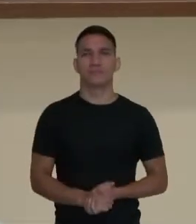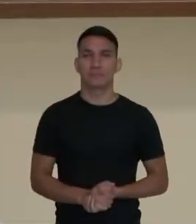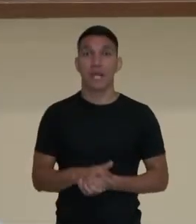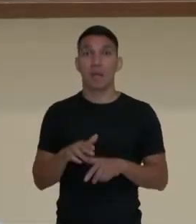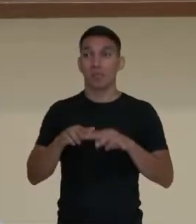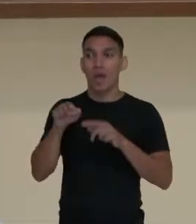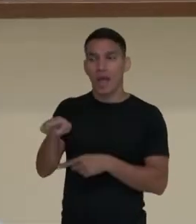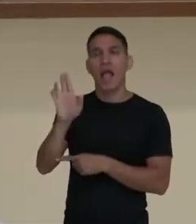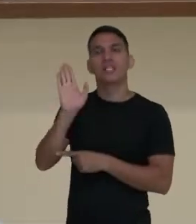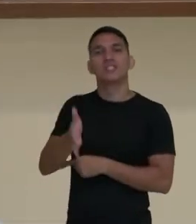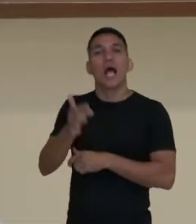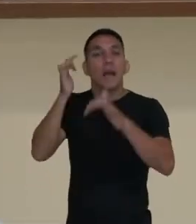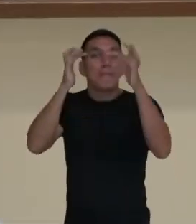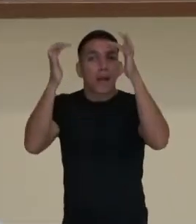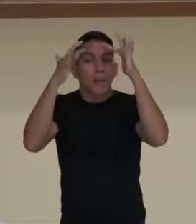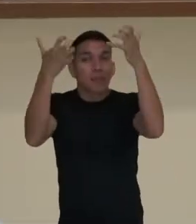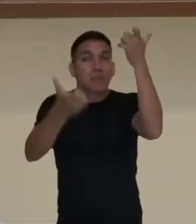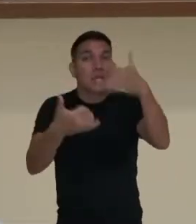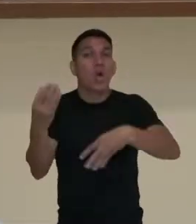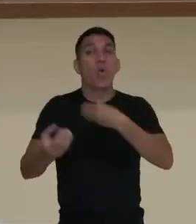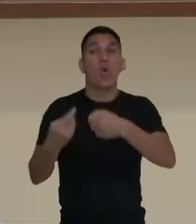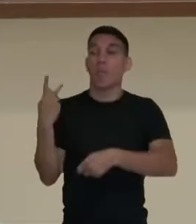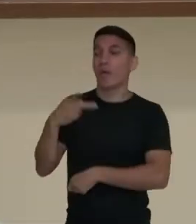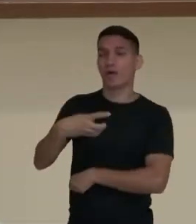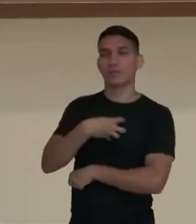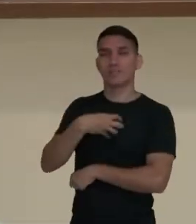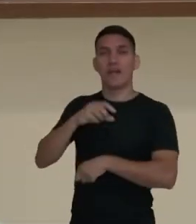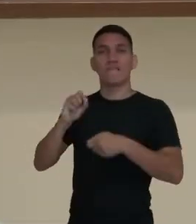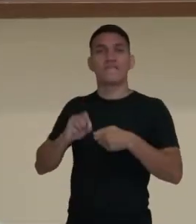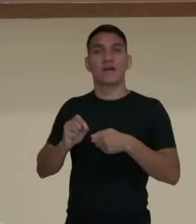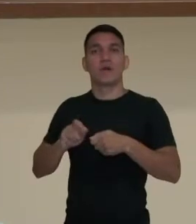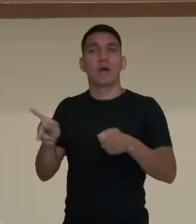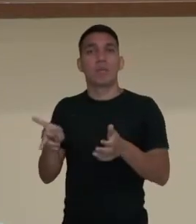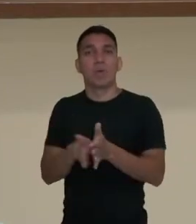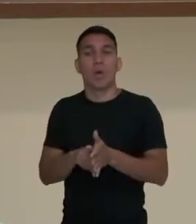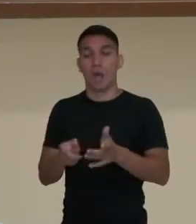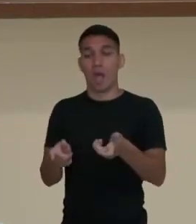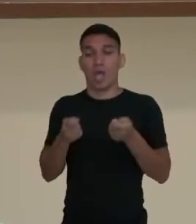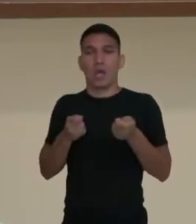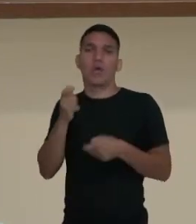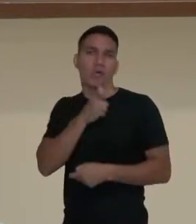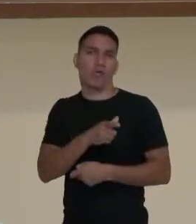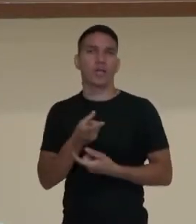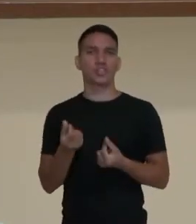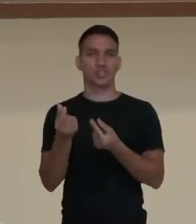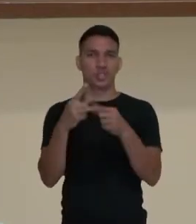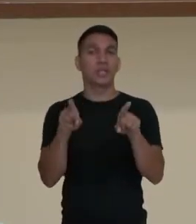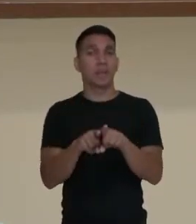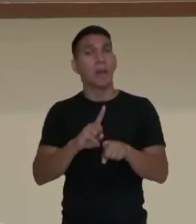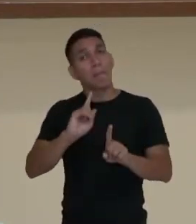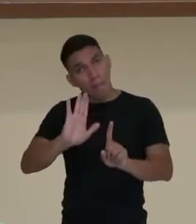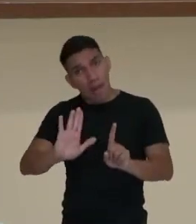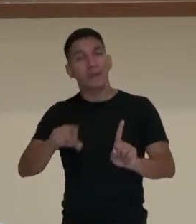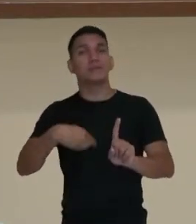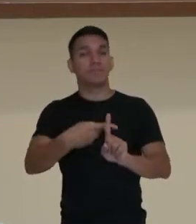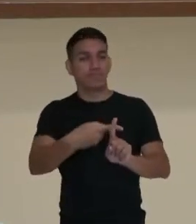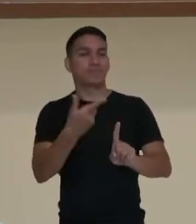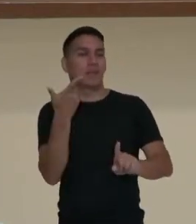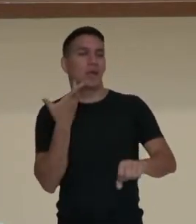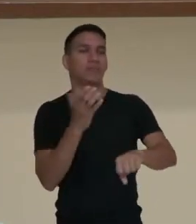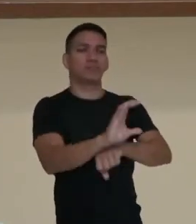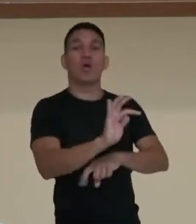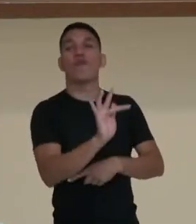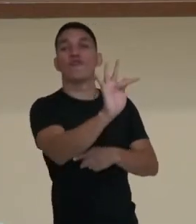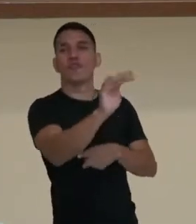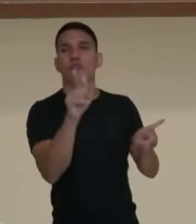está contando aí como que ela fazia para economizar o dinheiro dela e não só economizar, mas investir esse dinheiro no futuro.